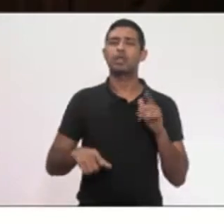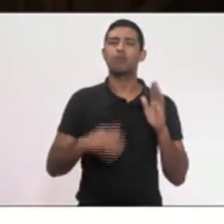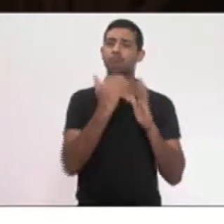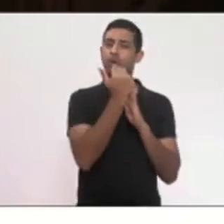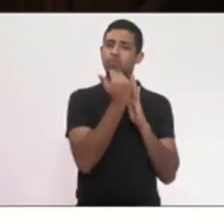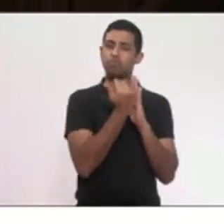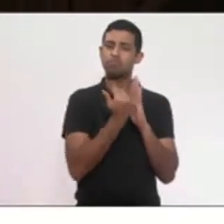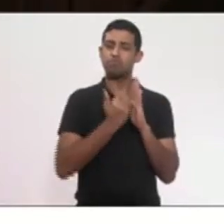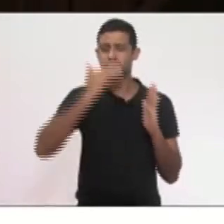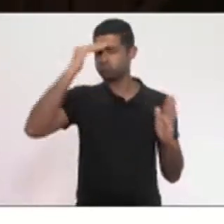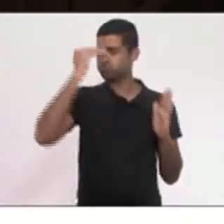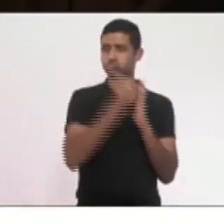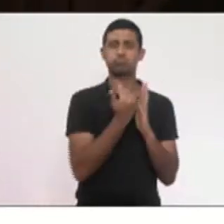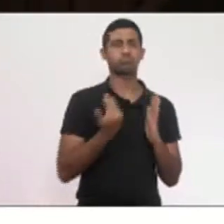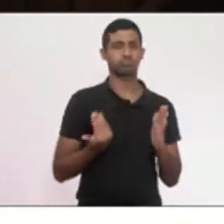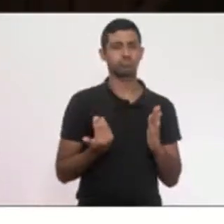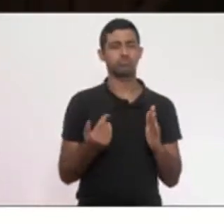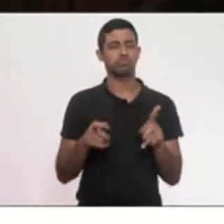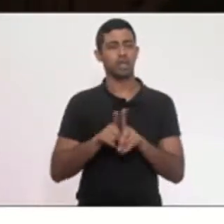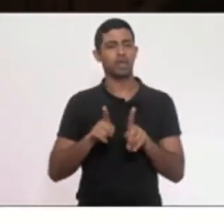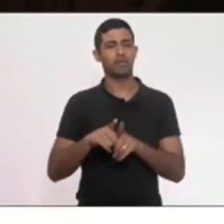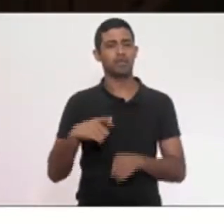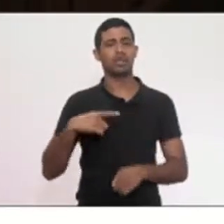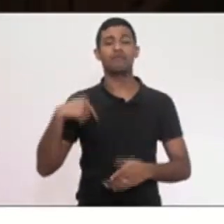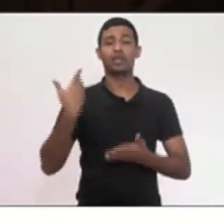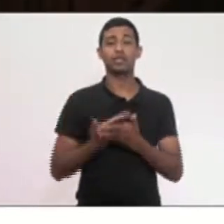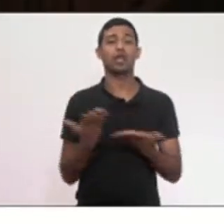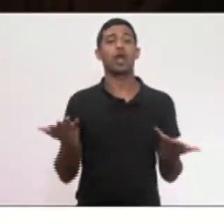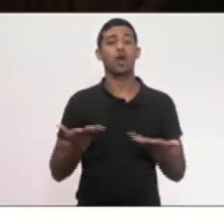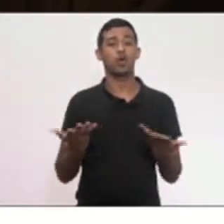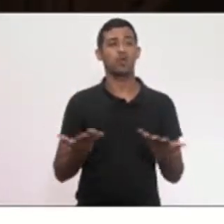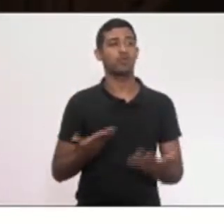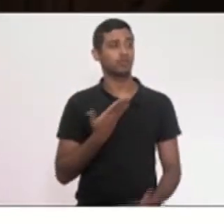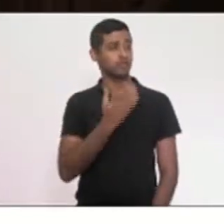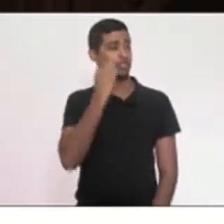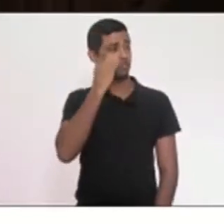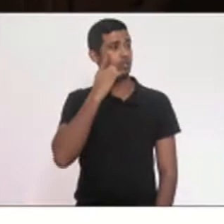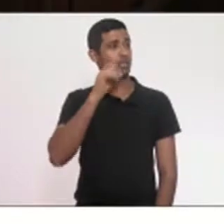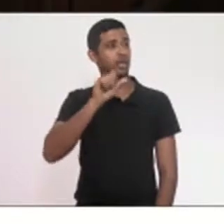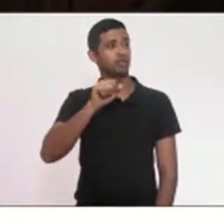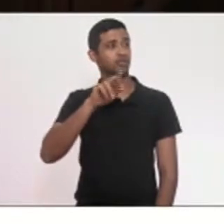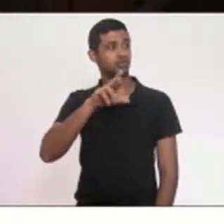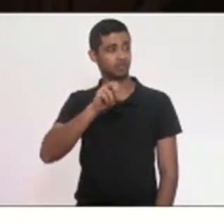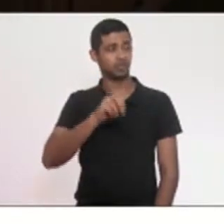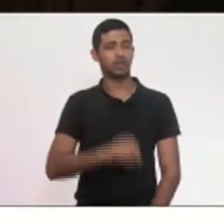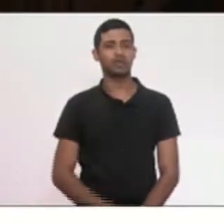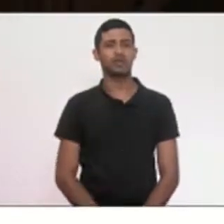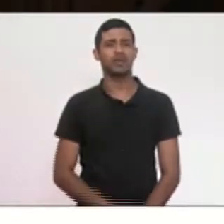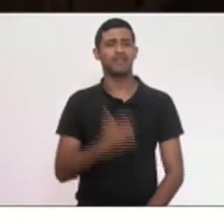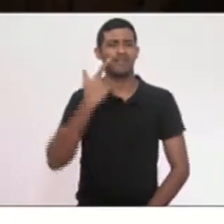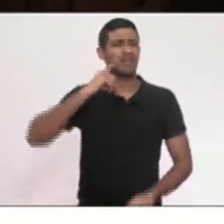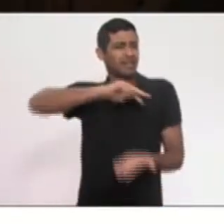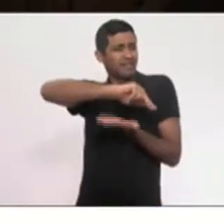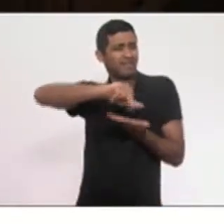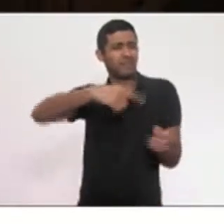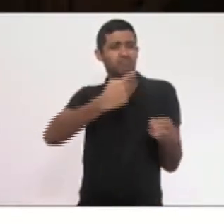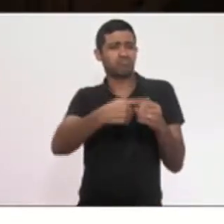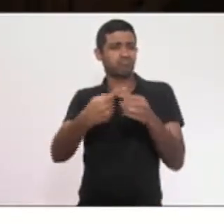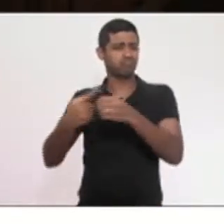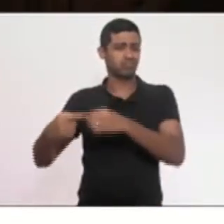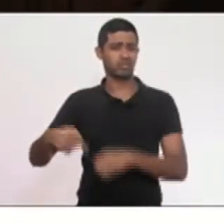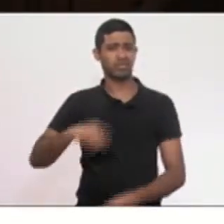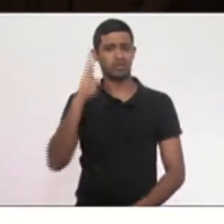Plano Nacional. Além disso, nós temos até hoje, deputado Sérgio Fernandes, vários municípios